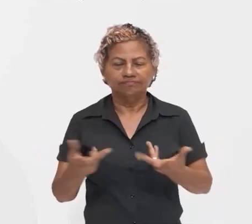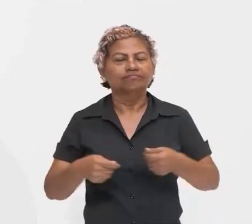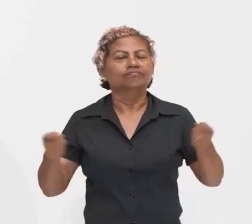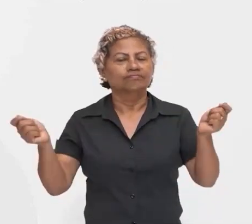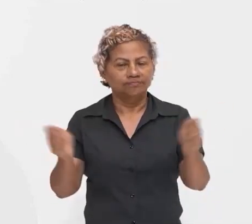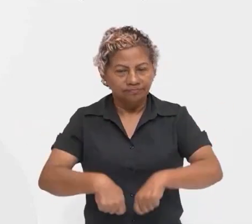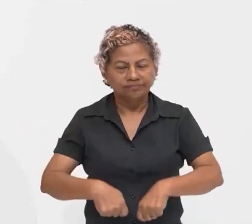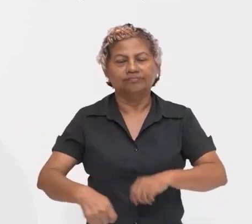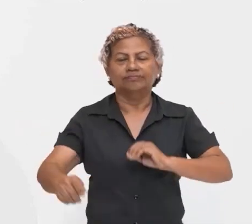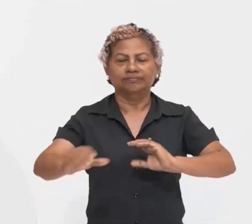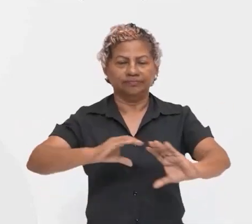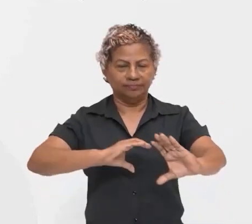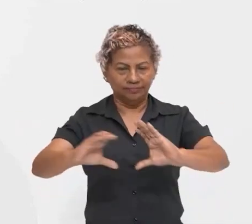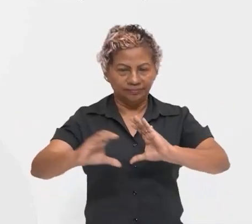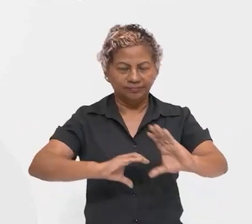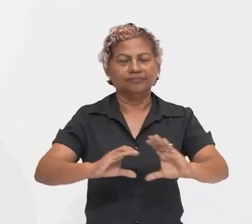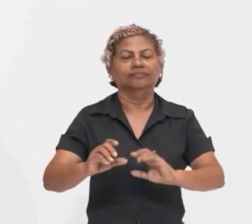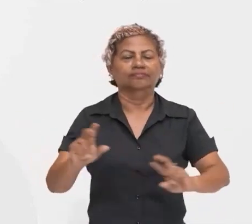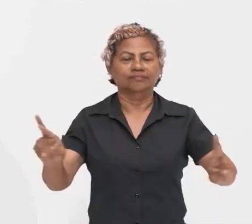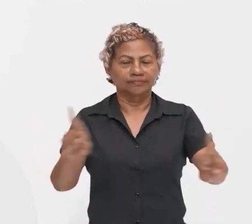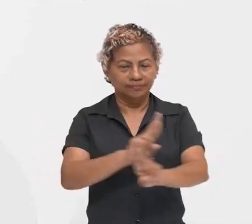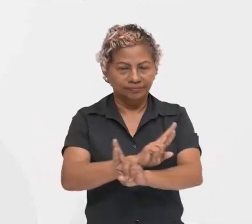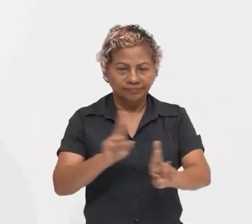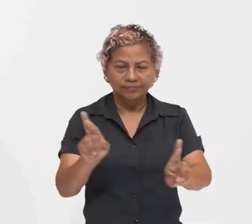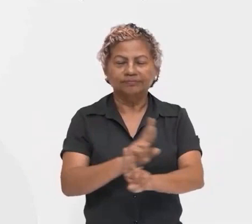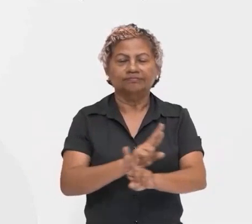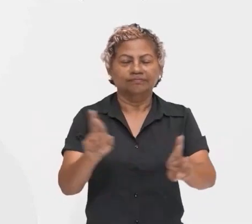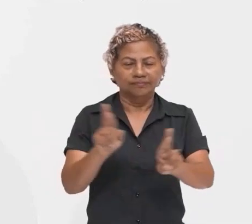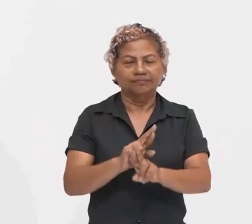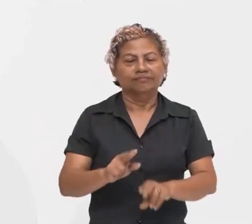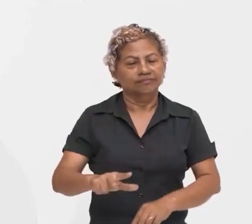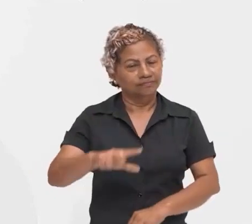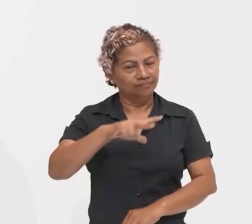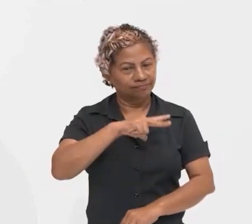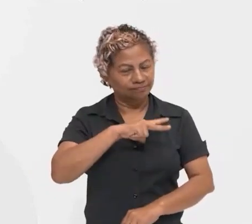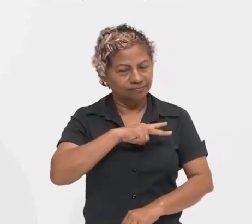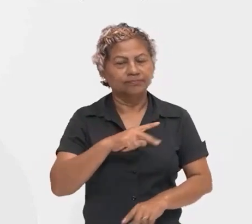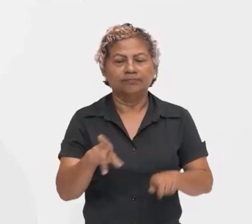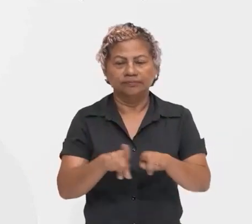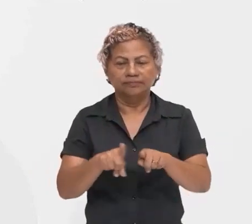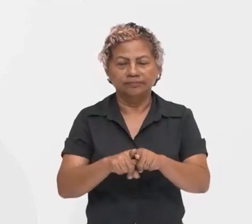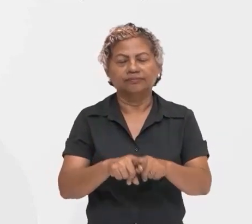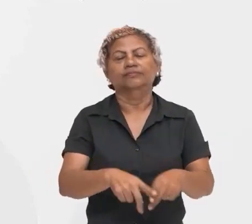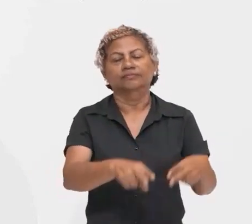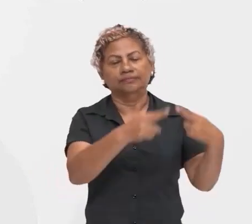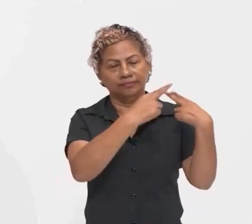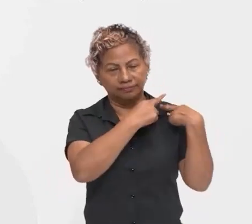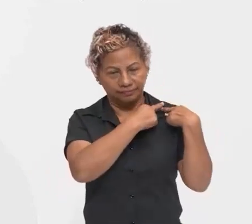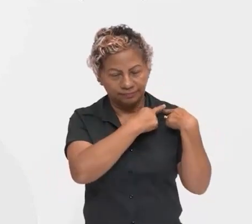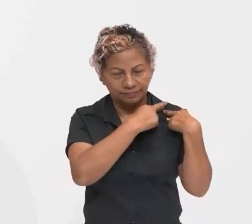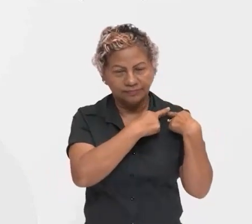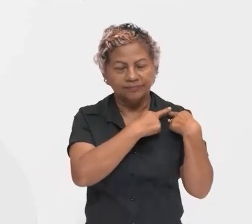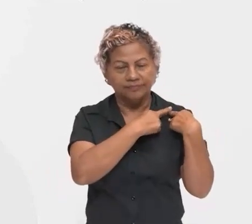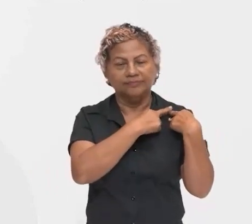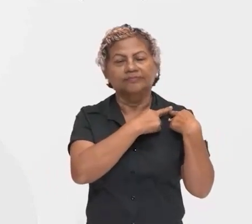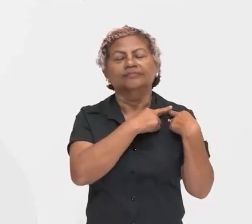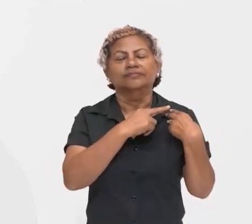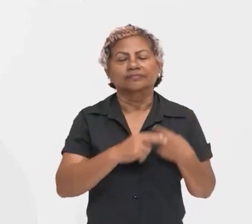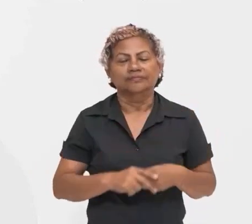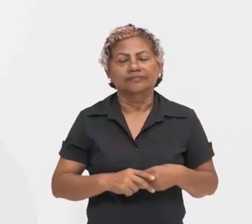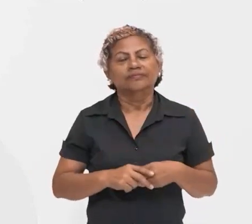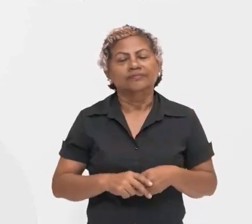de comunicação, relacionamento interpessoal, né? Responsabilidade, autoconfiança